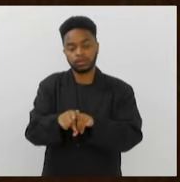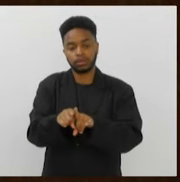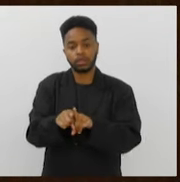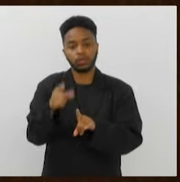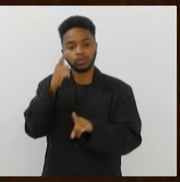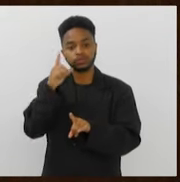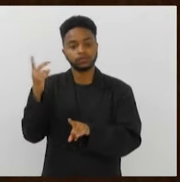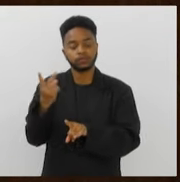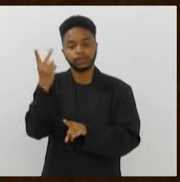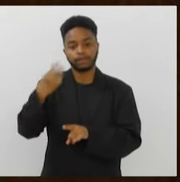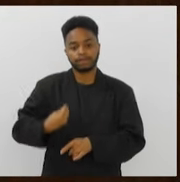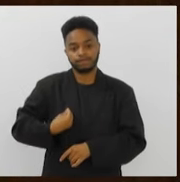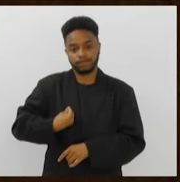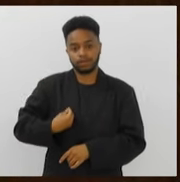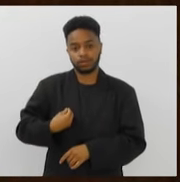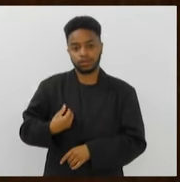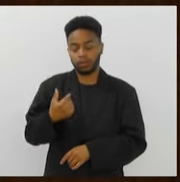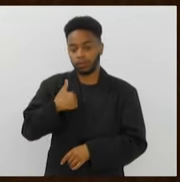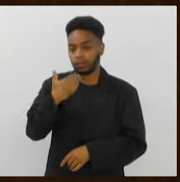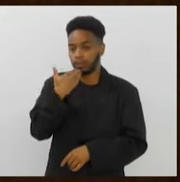policiais, peço que se levante